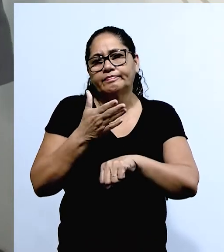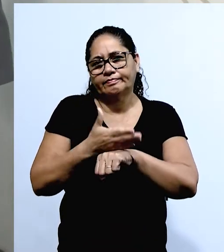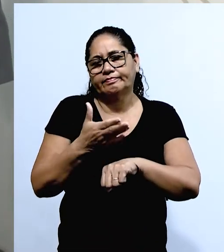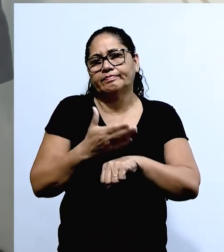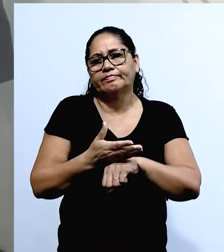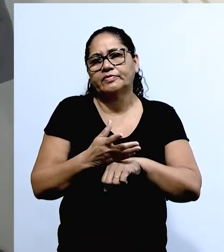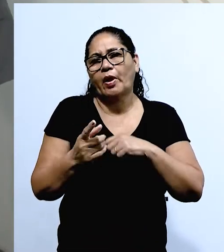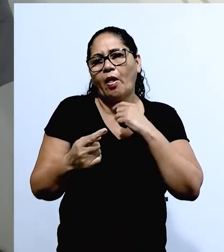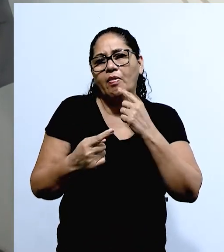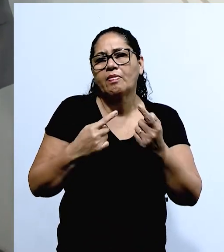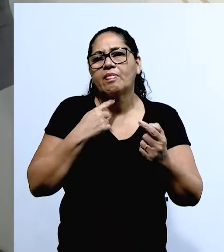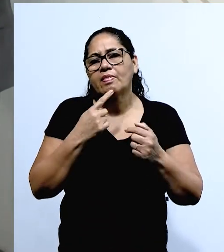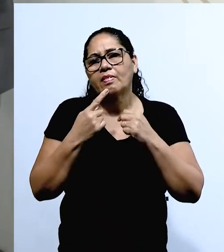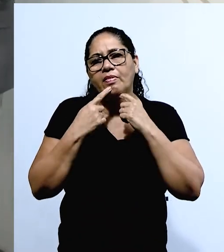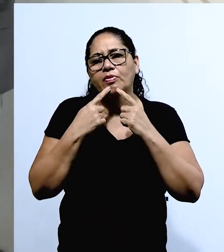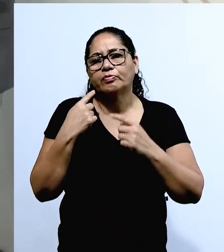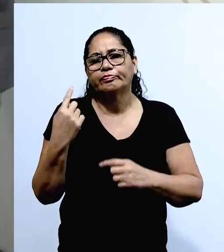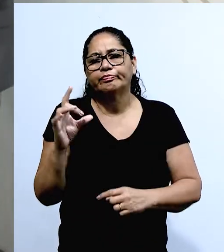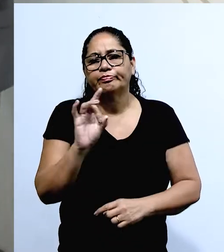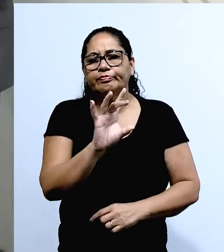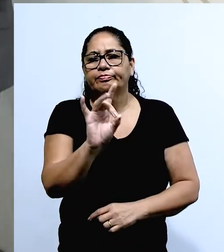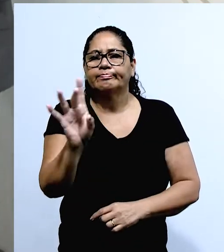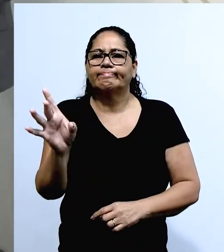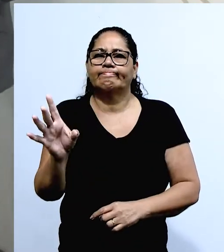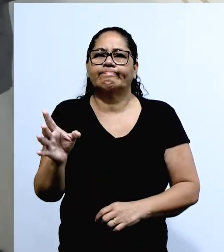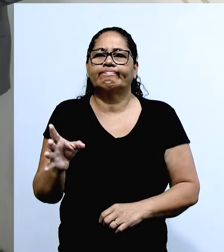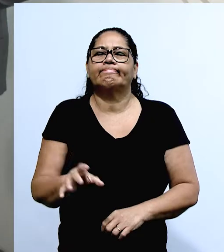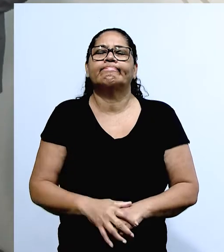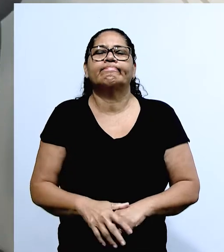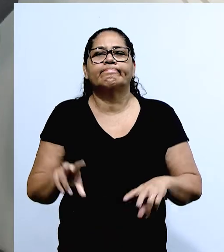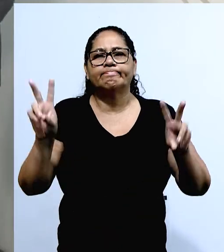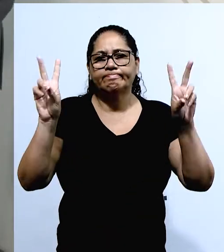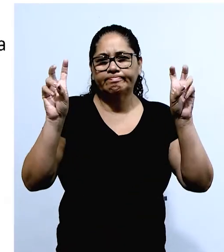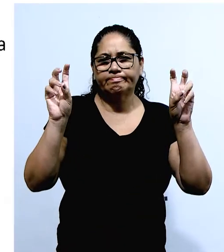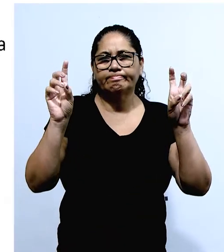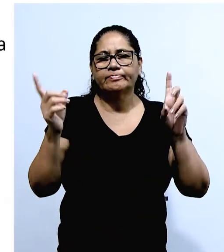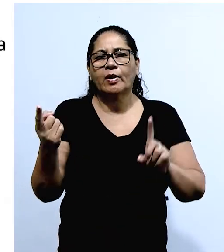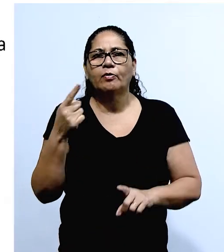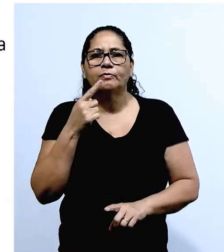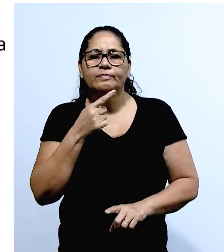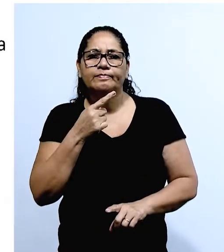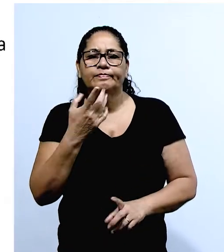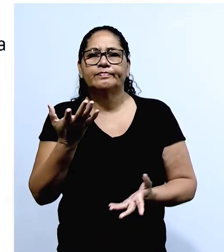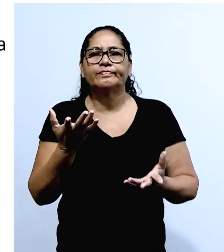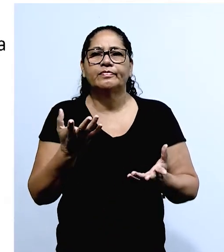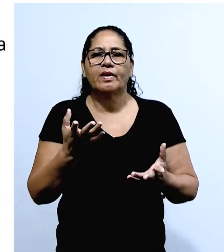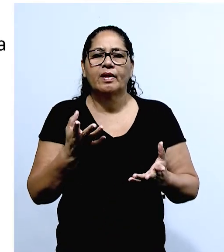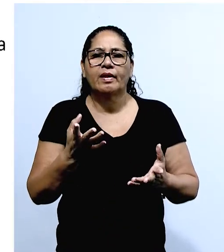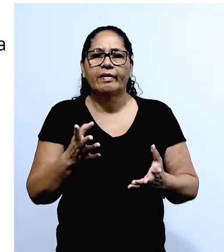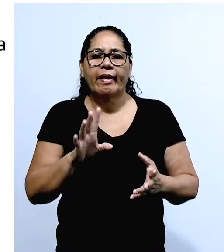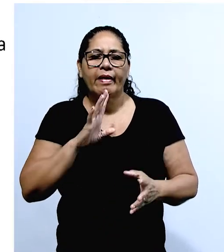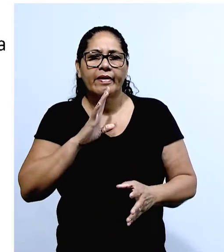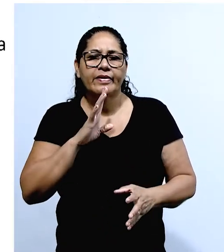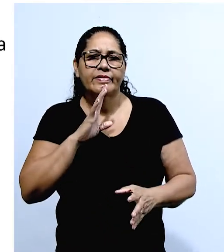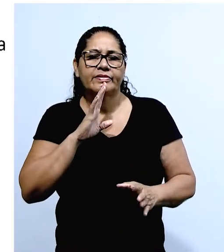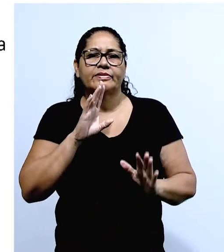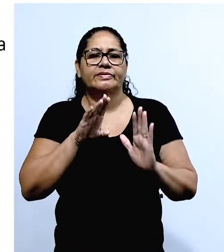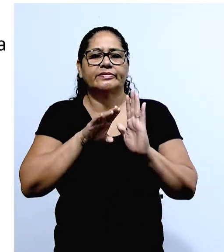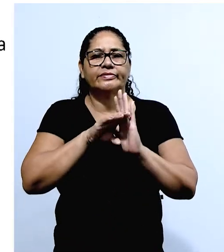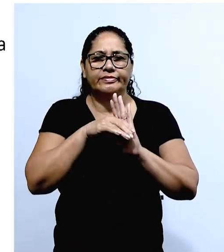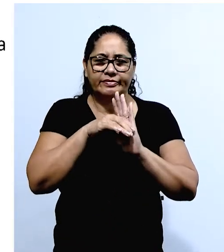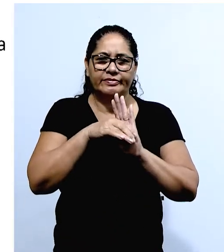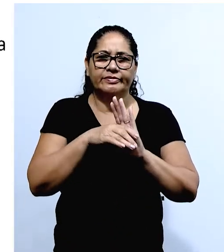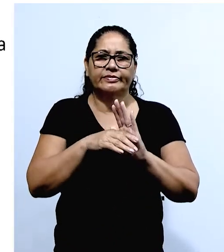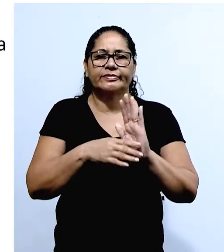também aí tirar a dúvida de vocês com relação a essas temáticas. Perfeito? Então vem aqui na tela para a gente conhecer o conceito de missão,